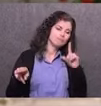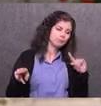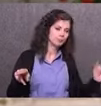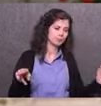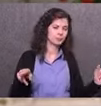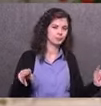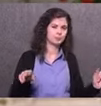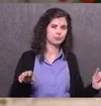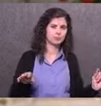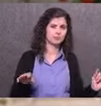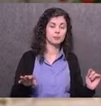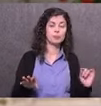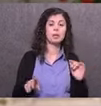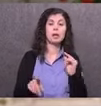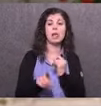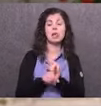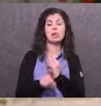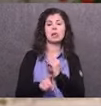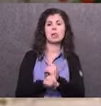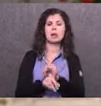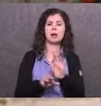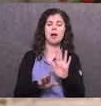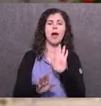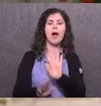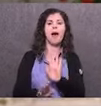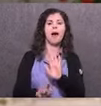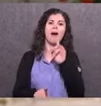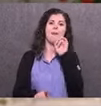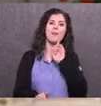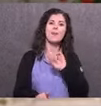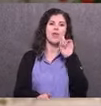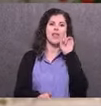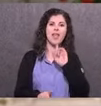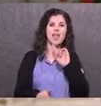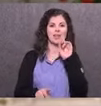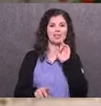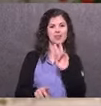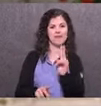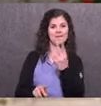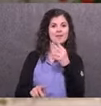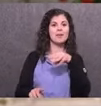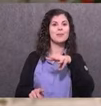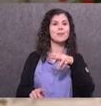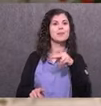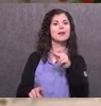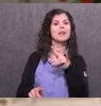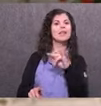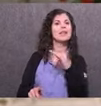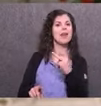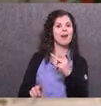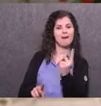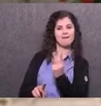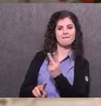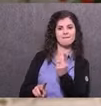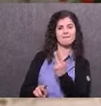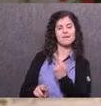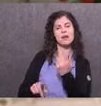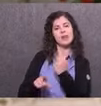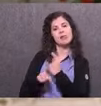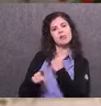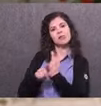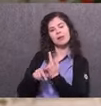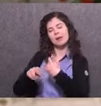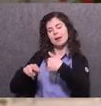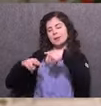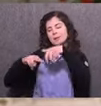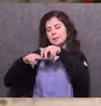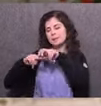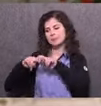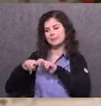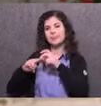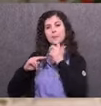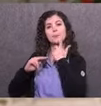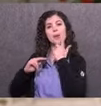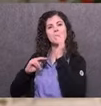Entretanto, estavam ali Maria Madalena e a outra Maria, sentadas em frente do sepulcro.